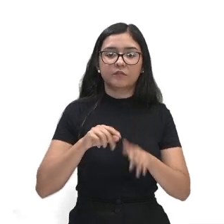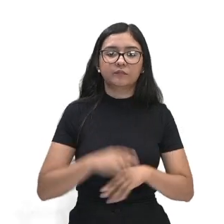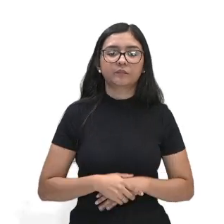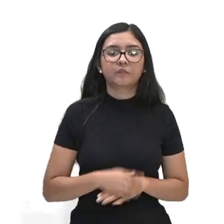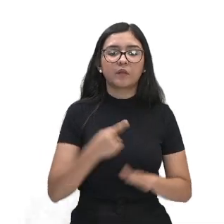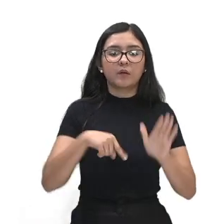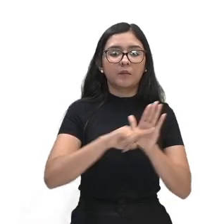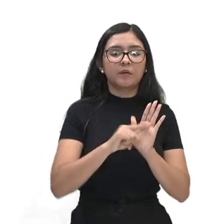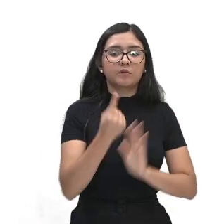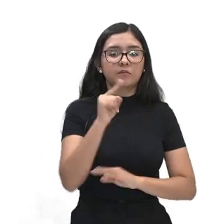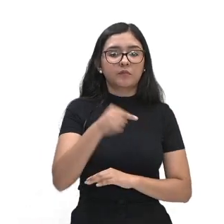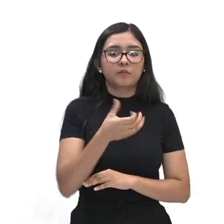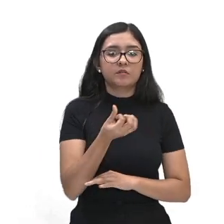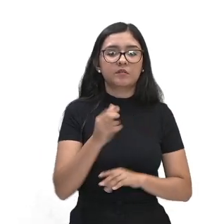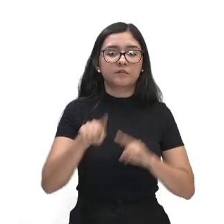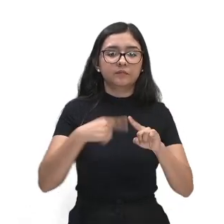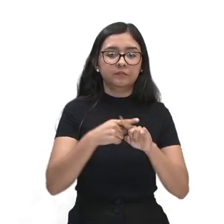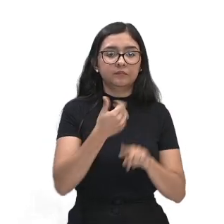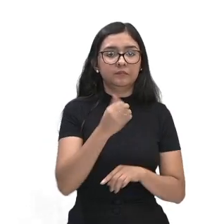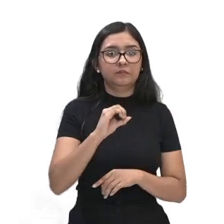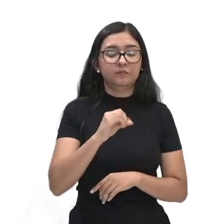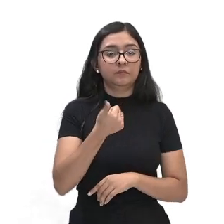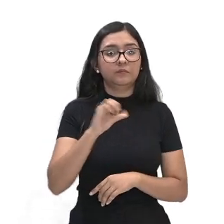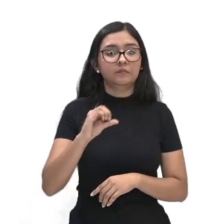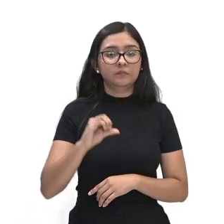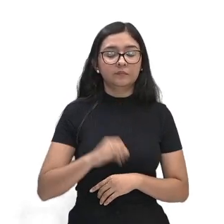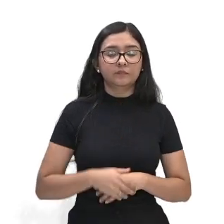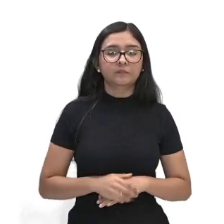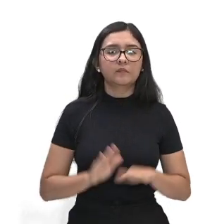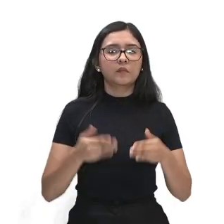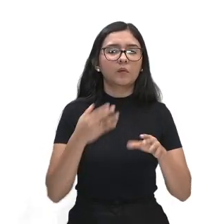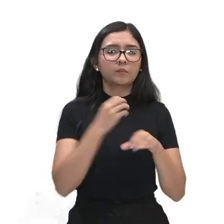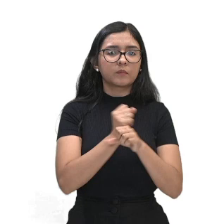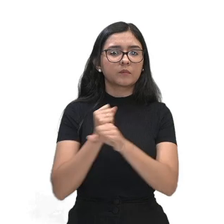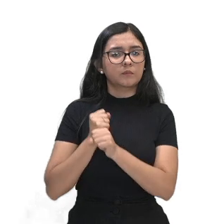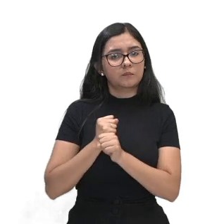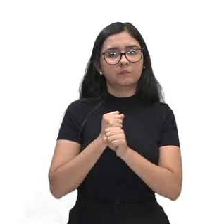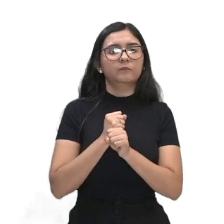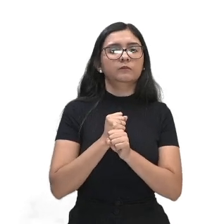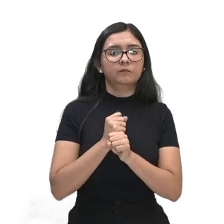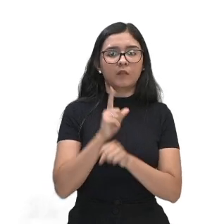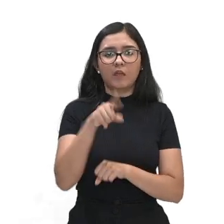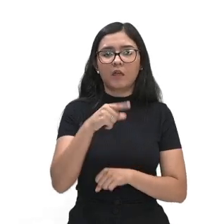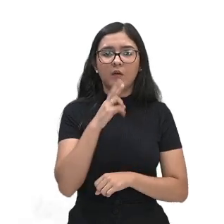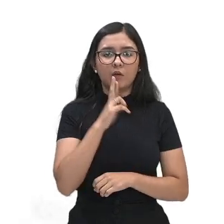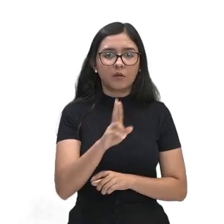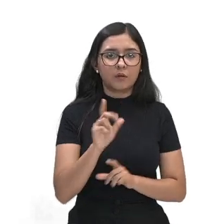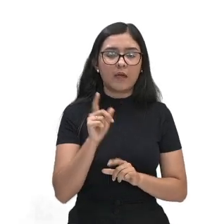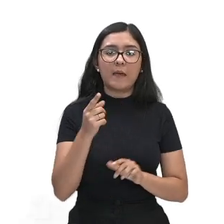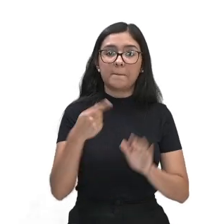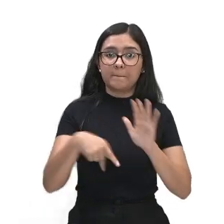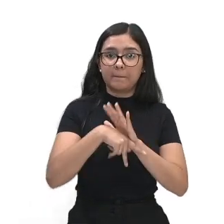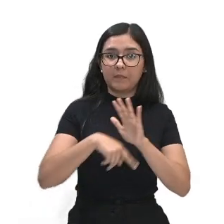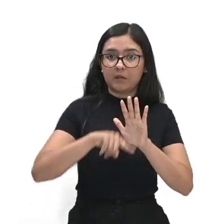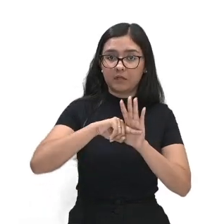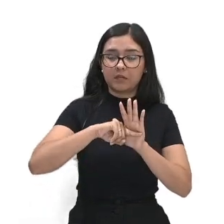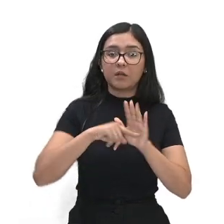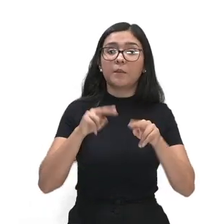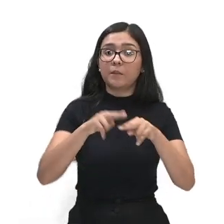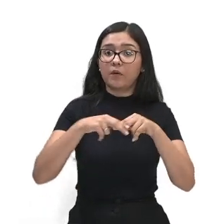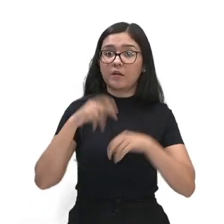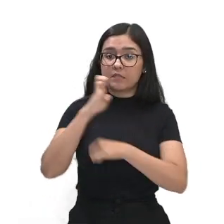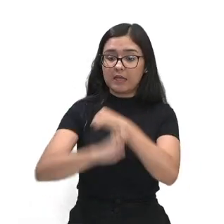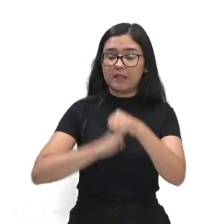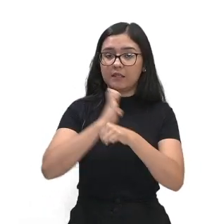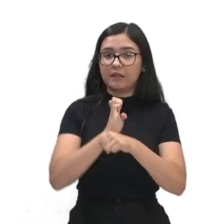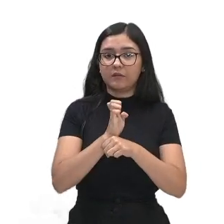10 a menos 19. O resultado aqui, pessoal, vai ser negativo, né? Porque é uma carga